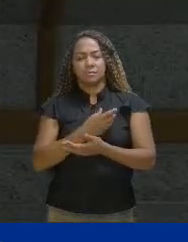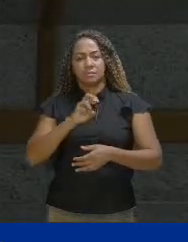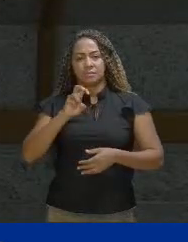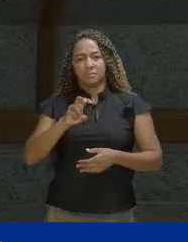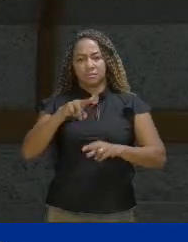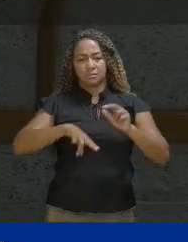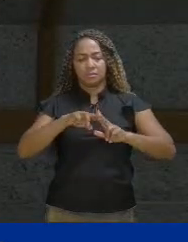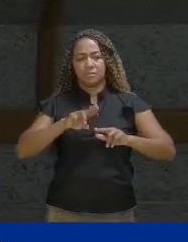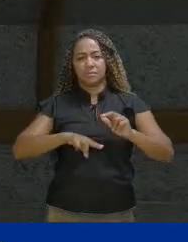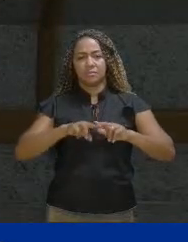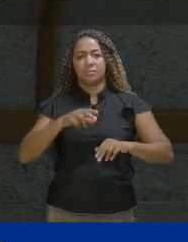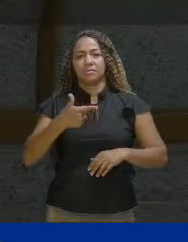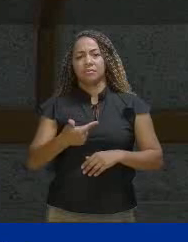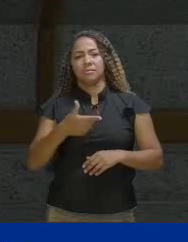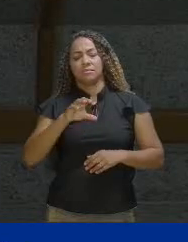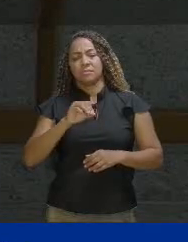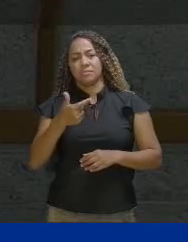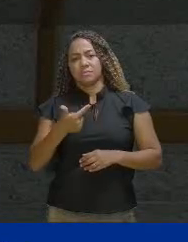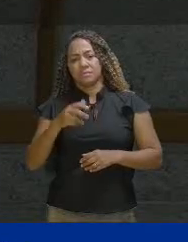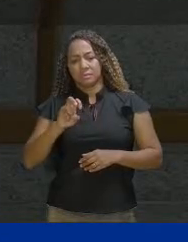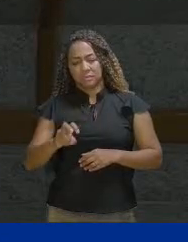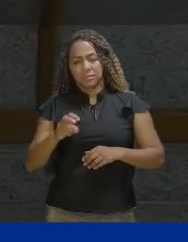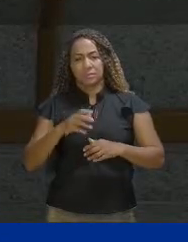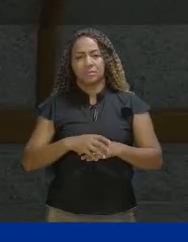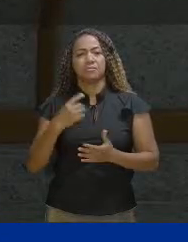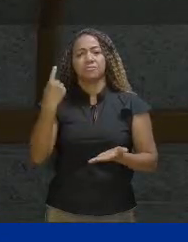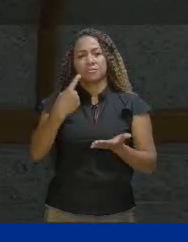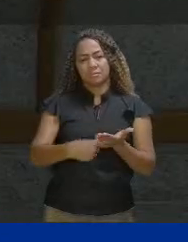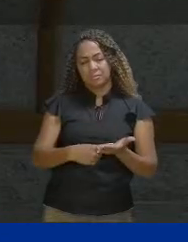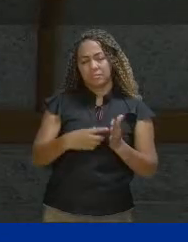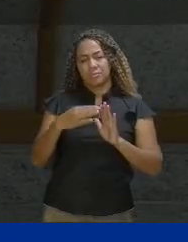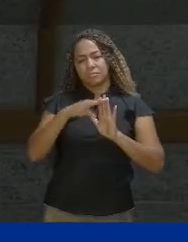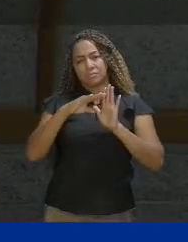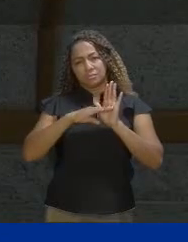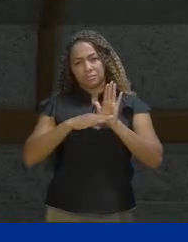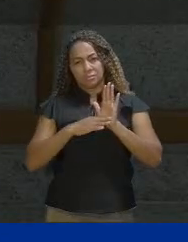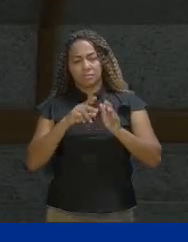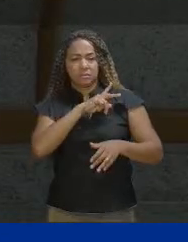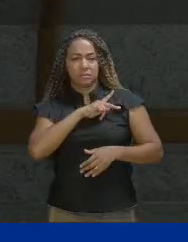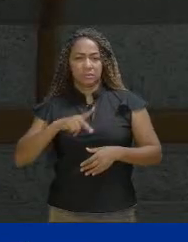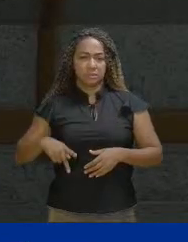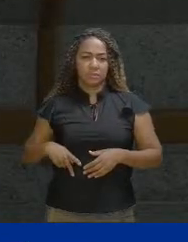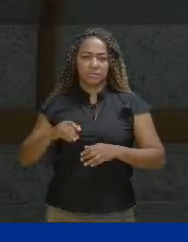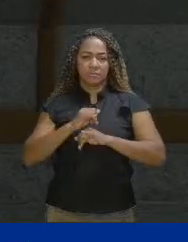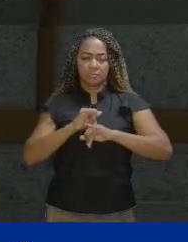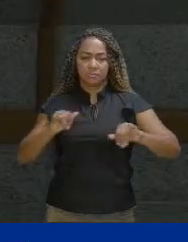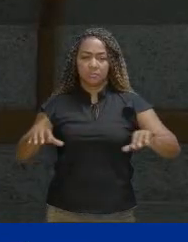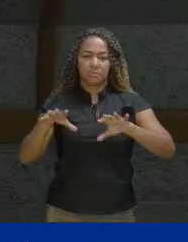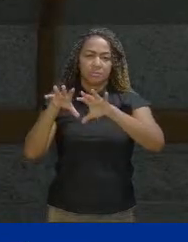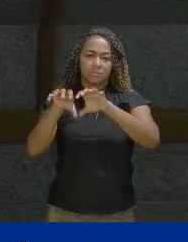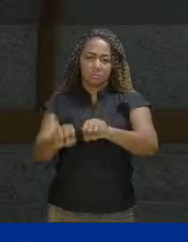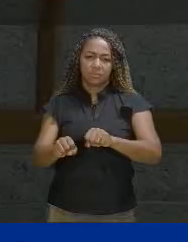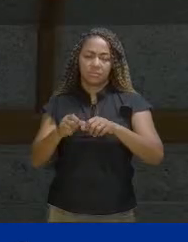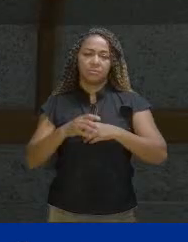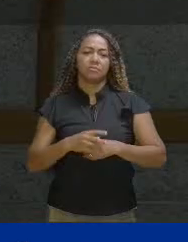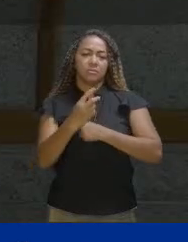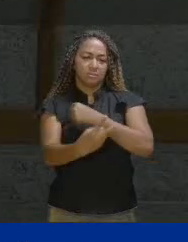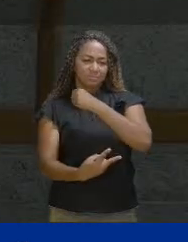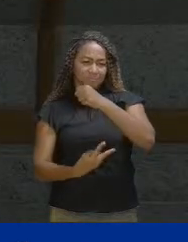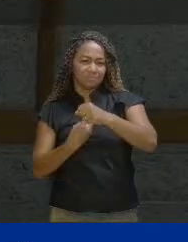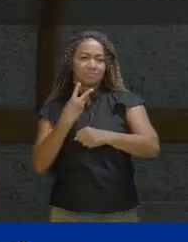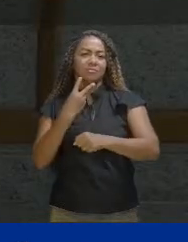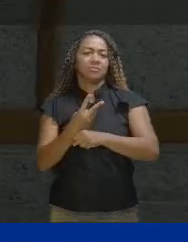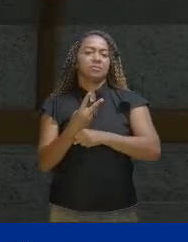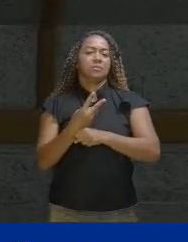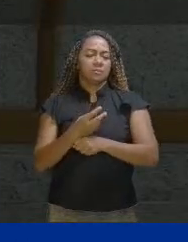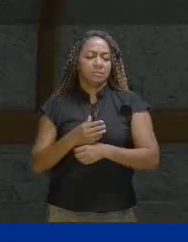de junho de 2025. Prestado o compromisso regimental, o presidente a declarou empossada para um mandato de 2 anos a